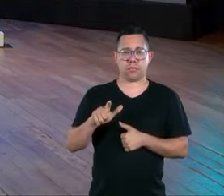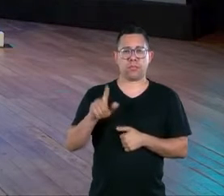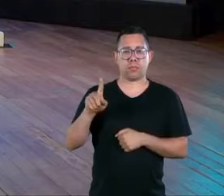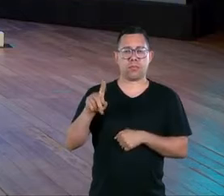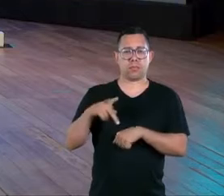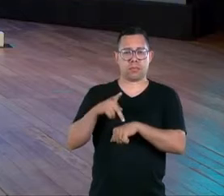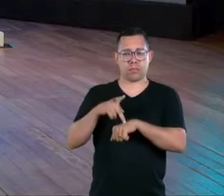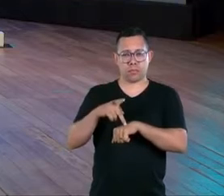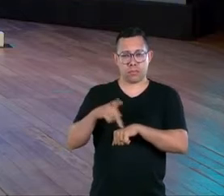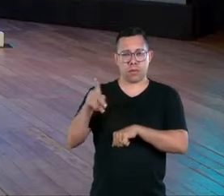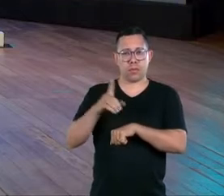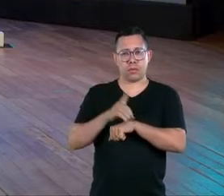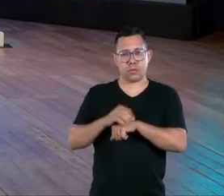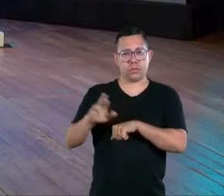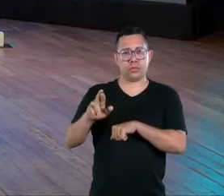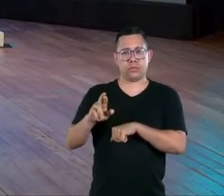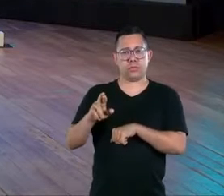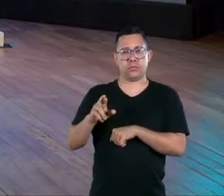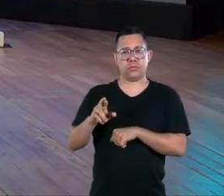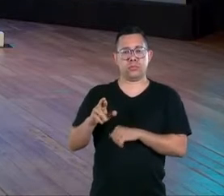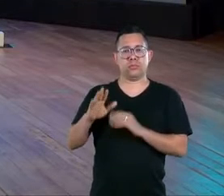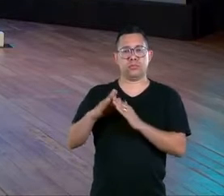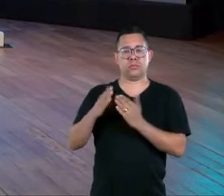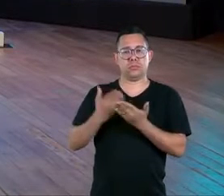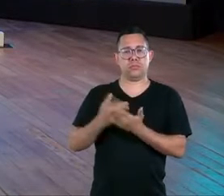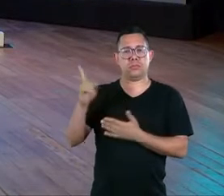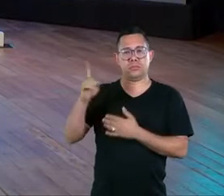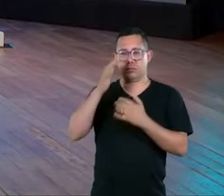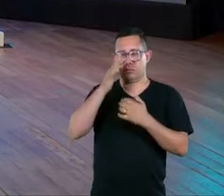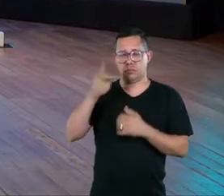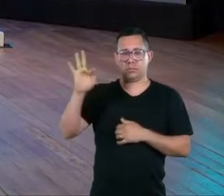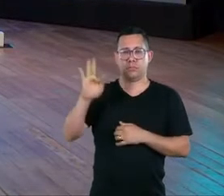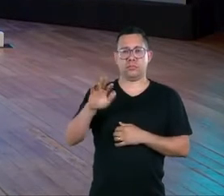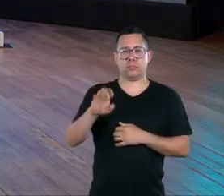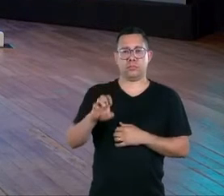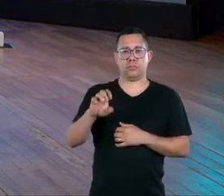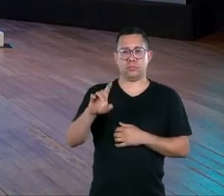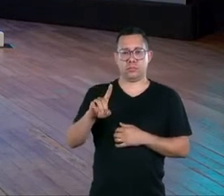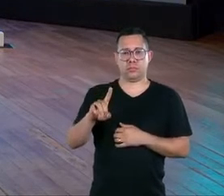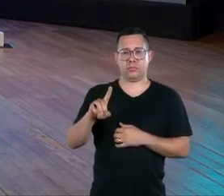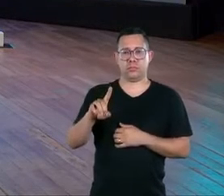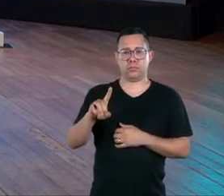pós-doutora pelo Centro Edgar Morin, da França,